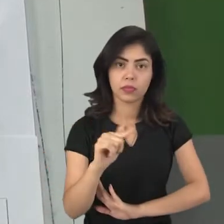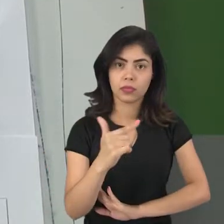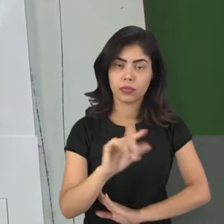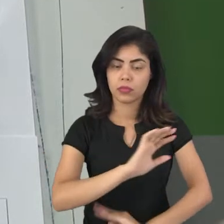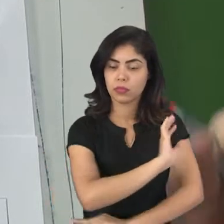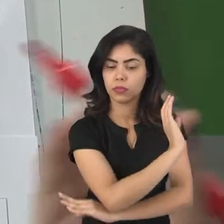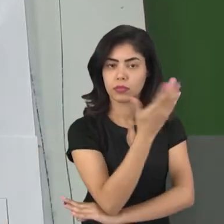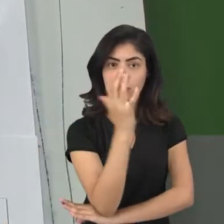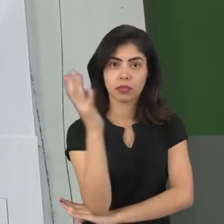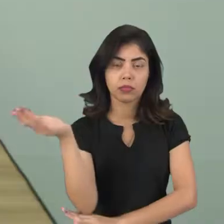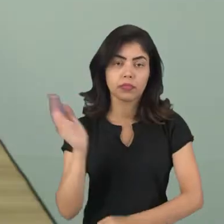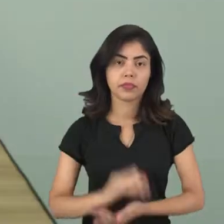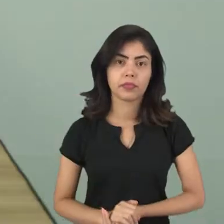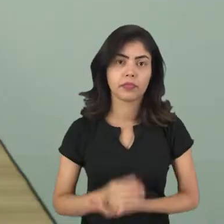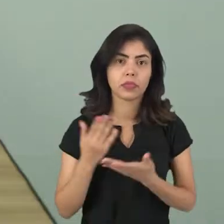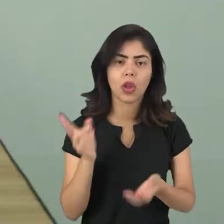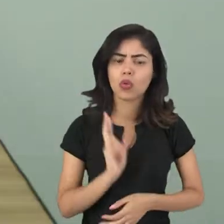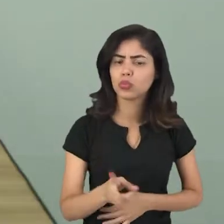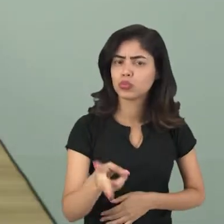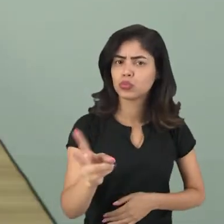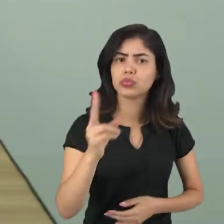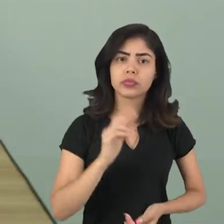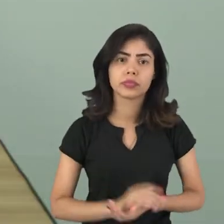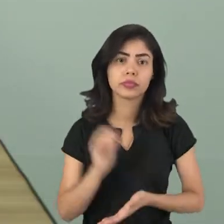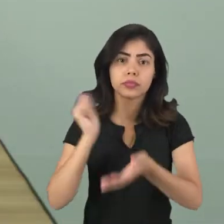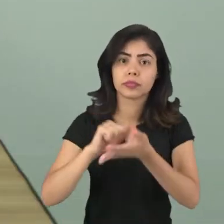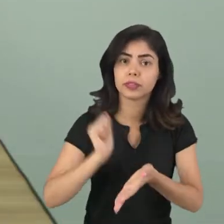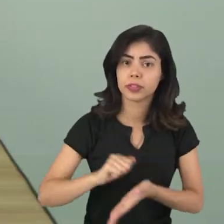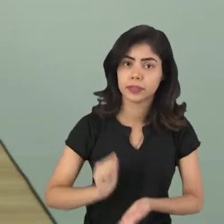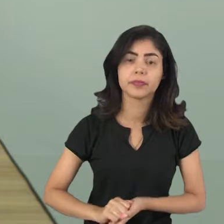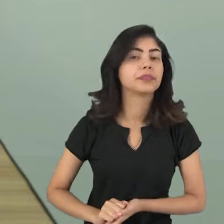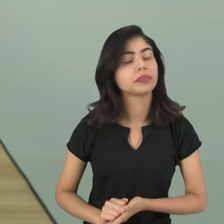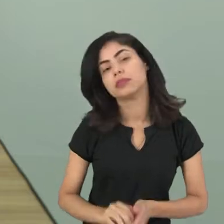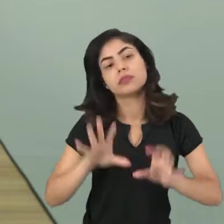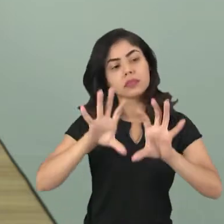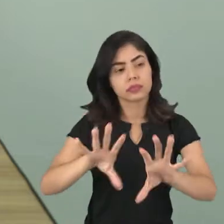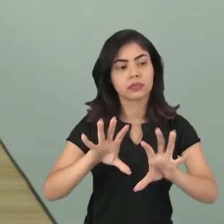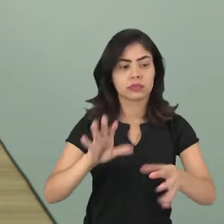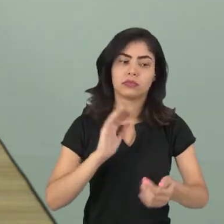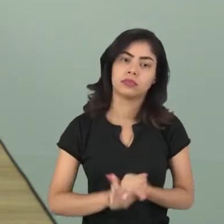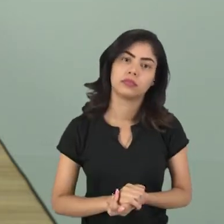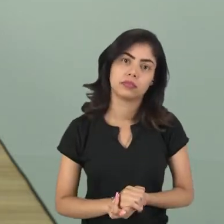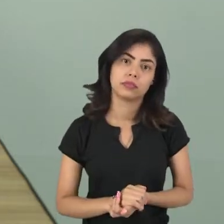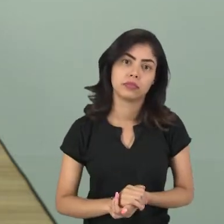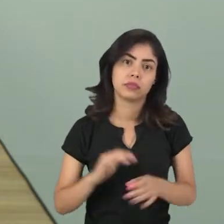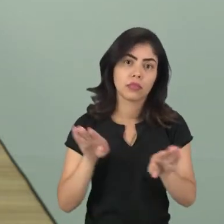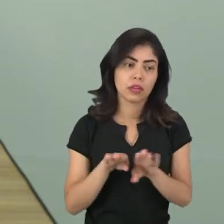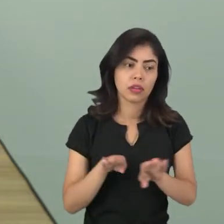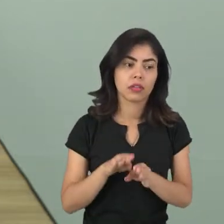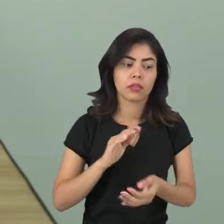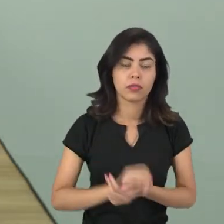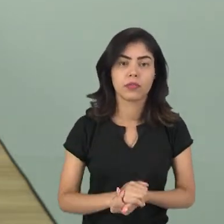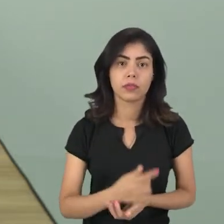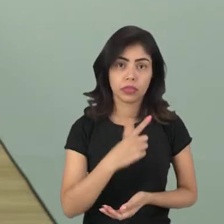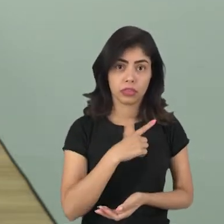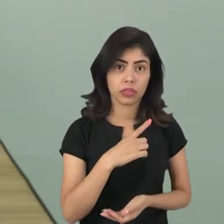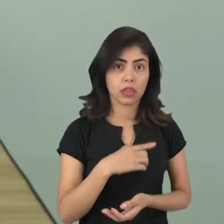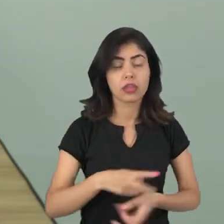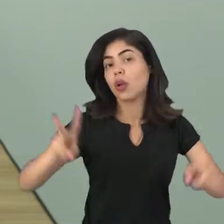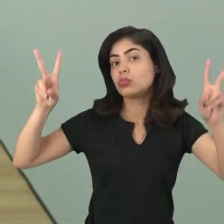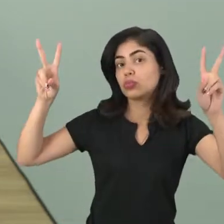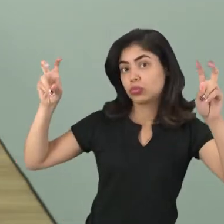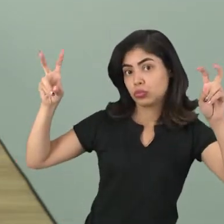natureza. Percebe que ele continua descrevendo sobre isso, diferente da aula passada, que nós percebemos que o título